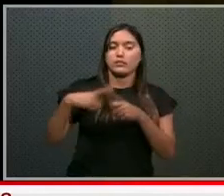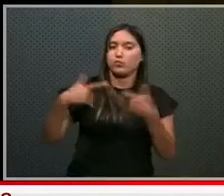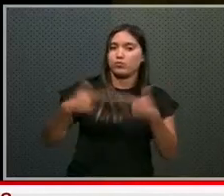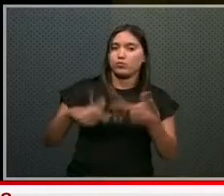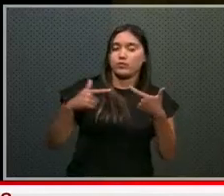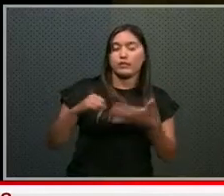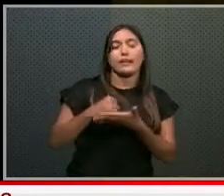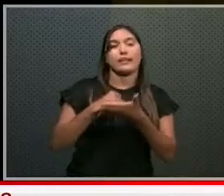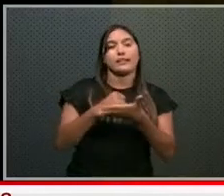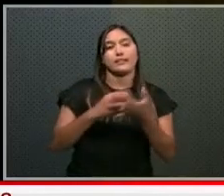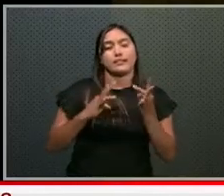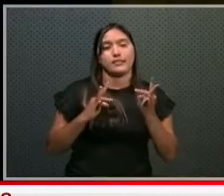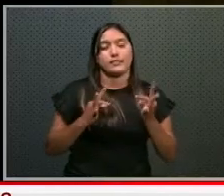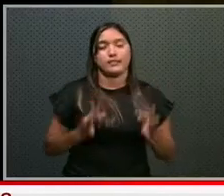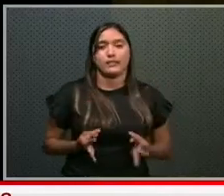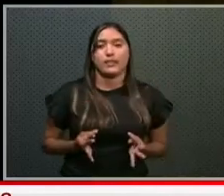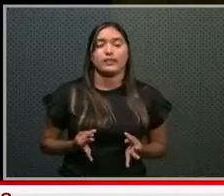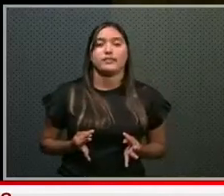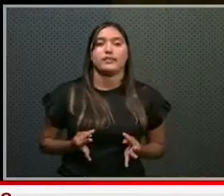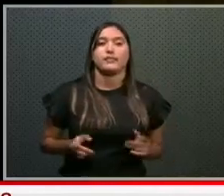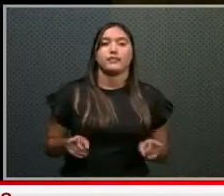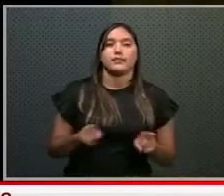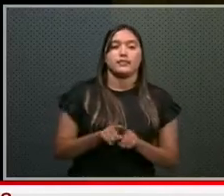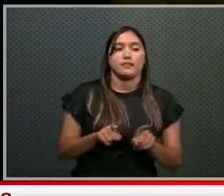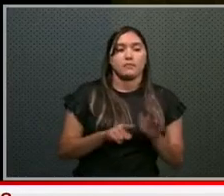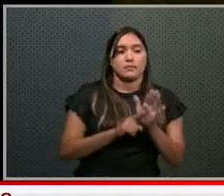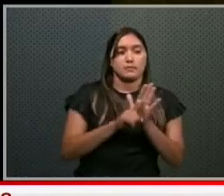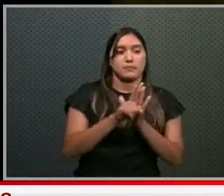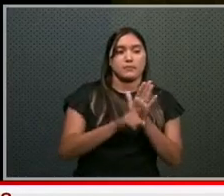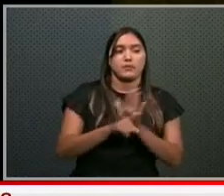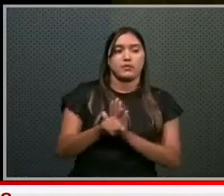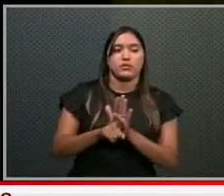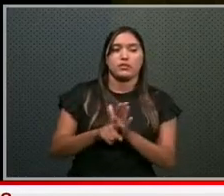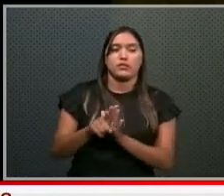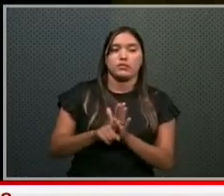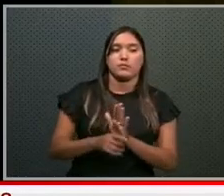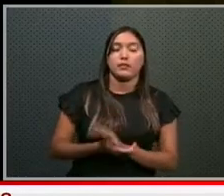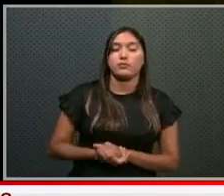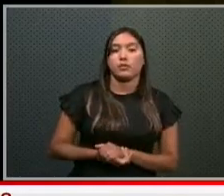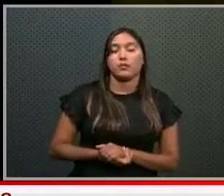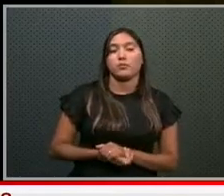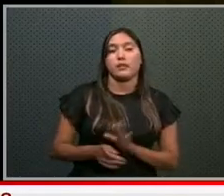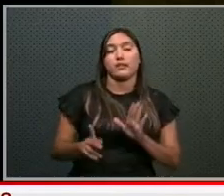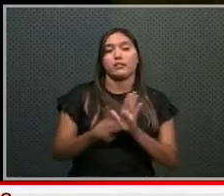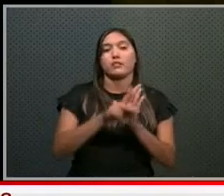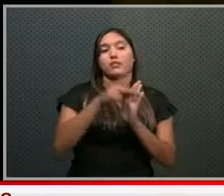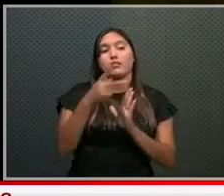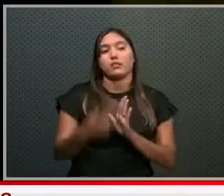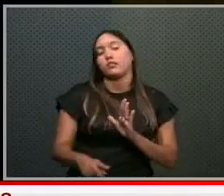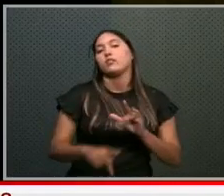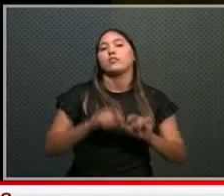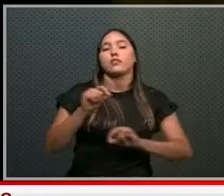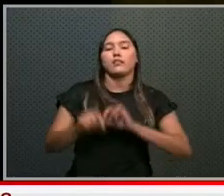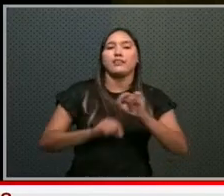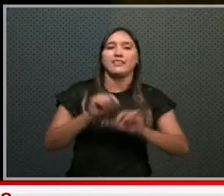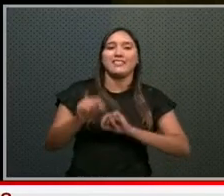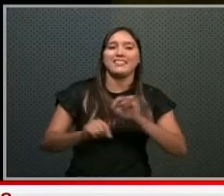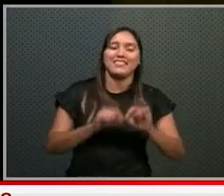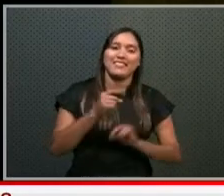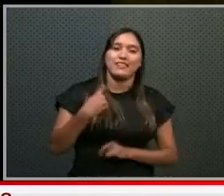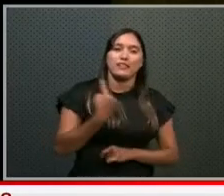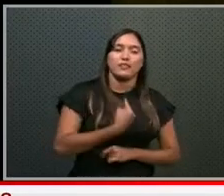assistência técnica e se não tiver a pesquisa Infelizmente o que vir que vimos